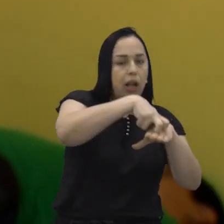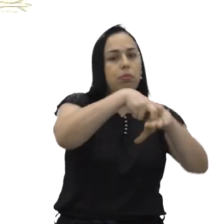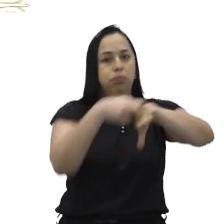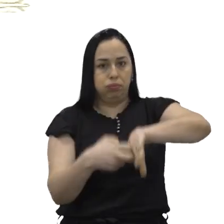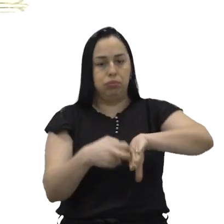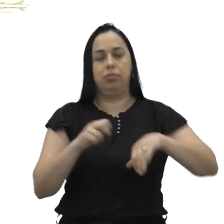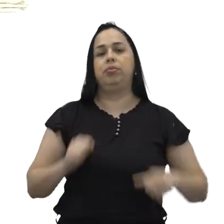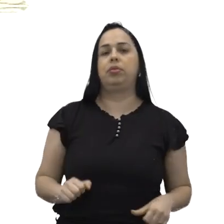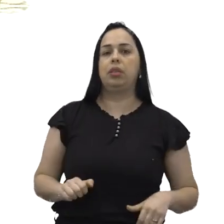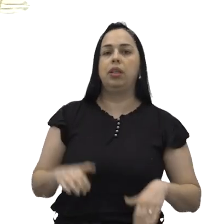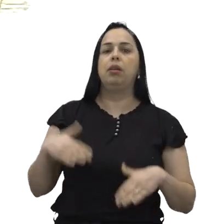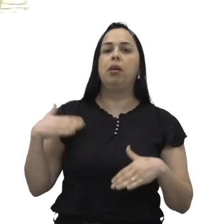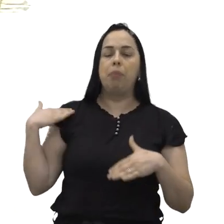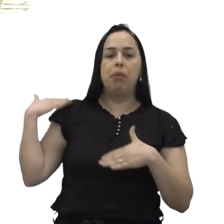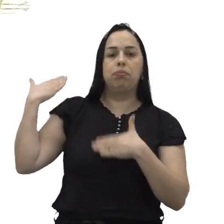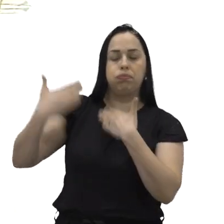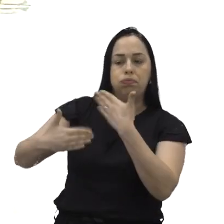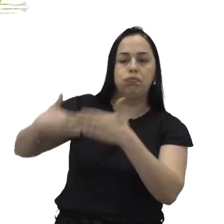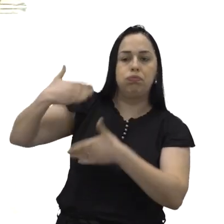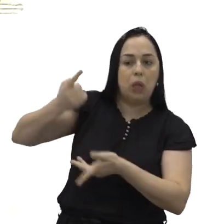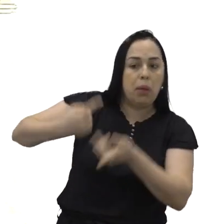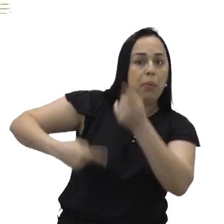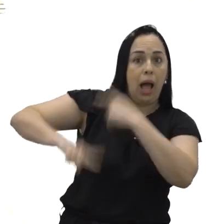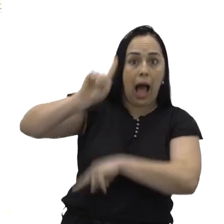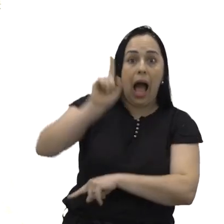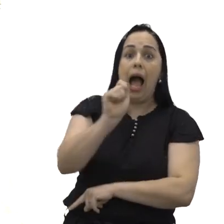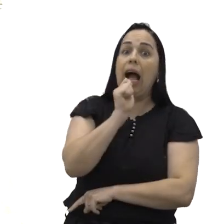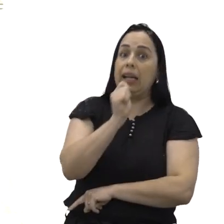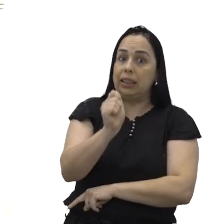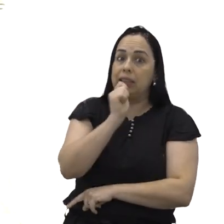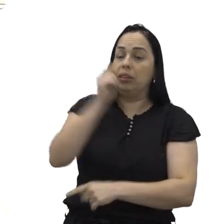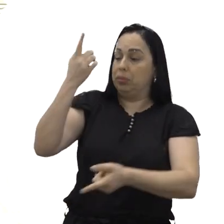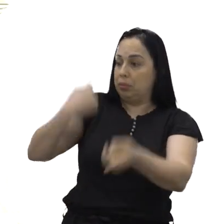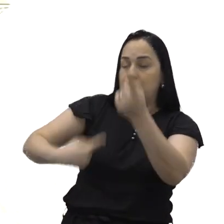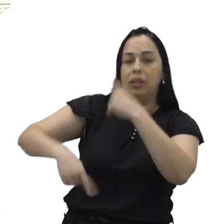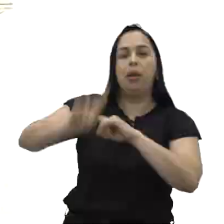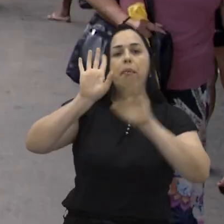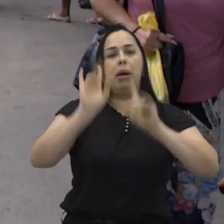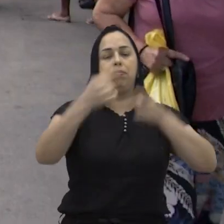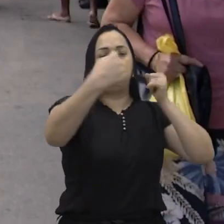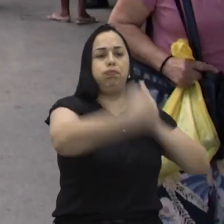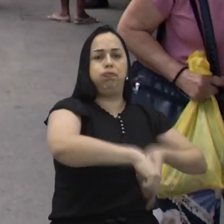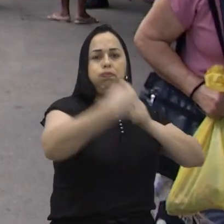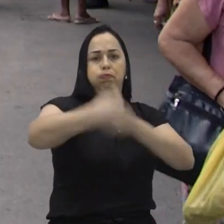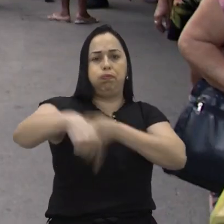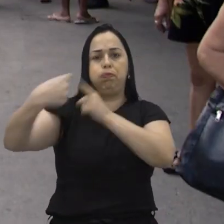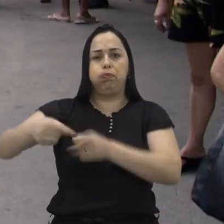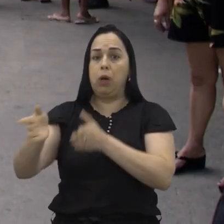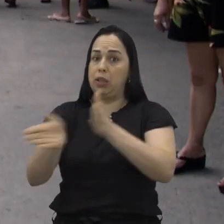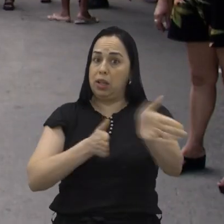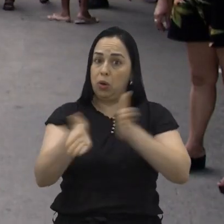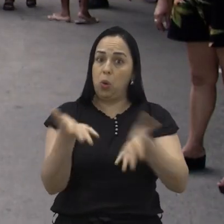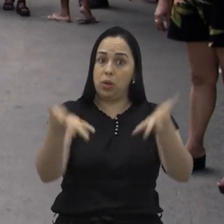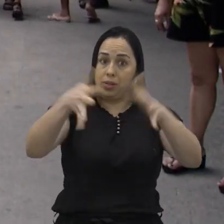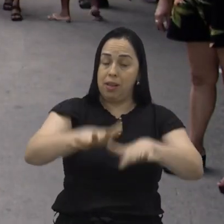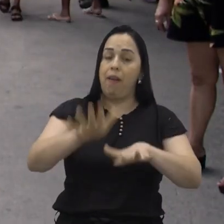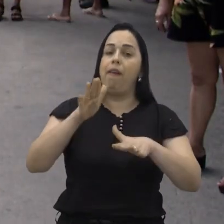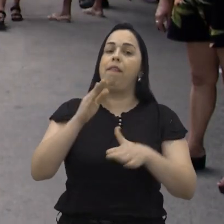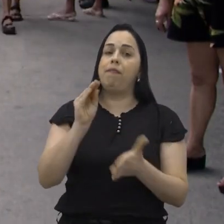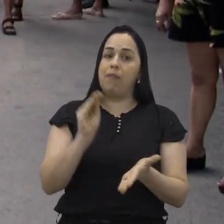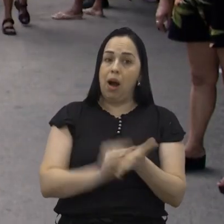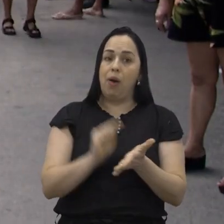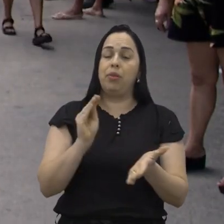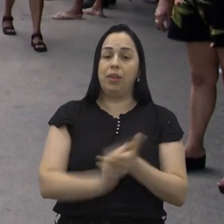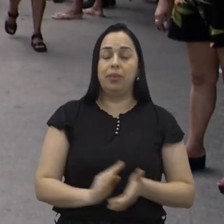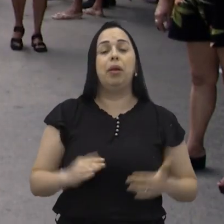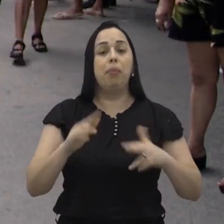acidente. E apesar dos avanços e da garantia de direitos assegurados por leis, os desafios para a inclusão e acessibilidade ainda